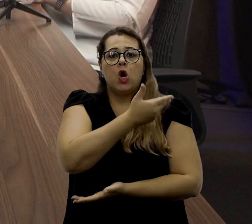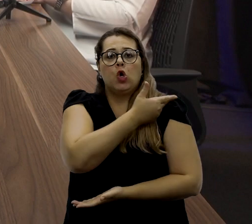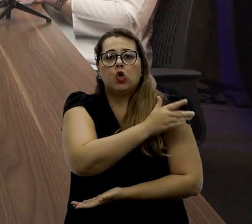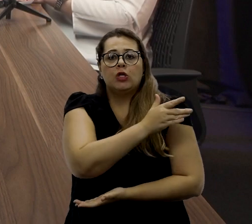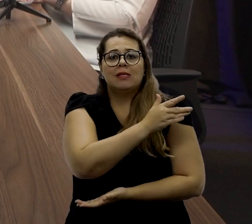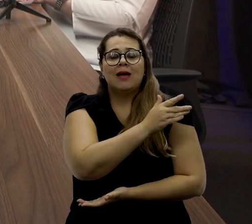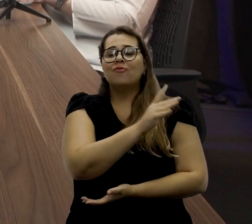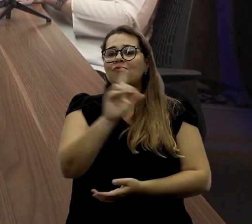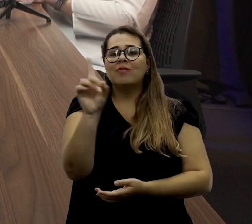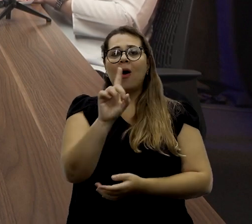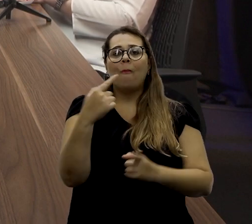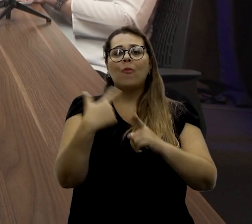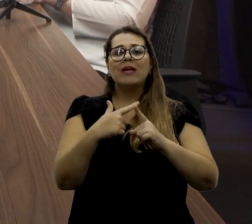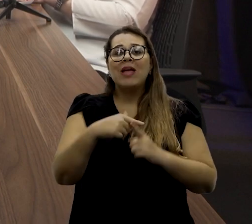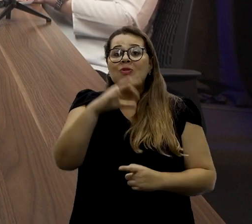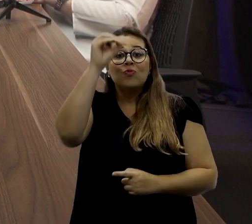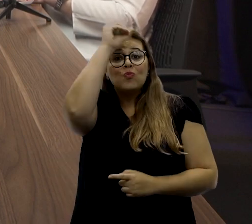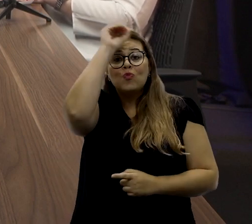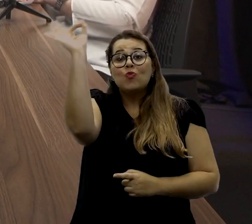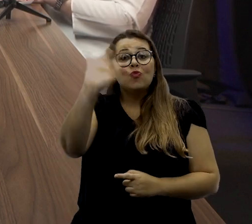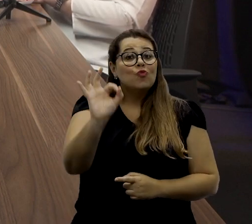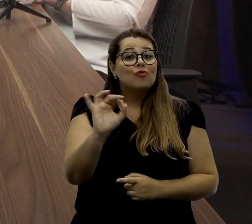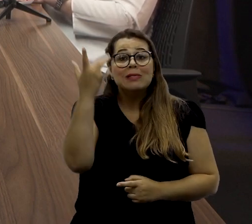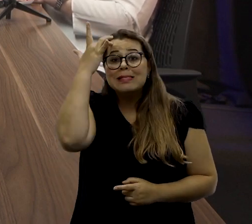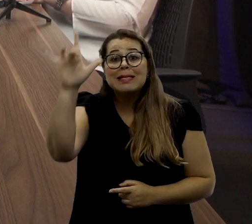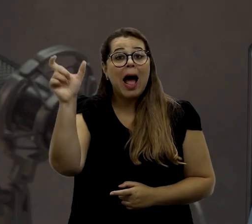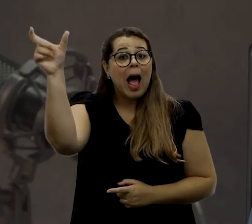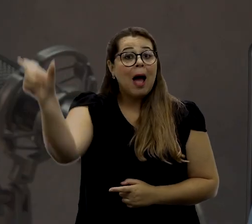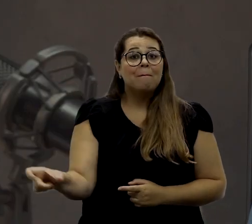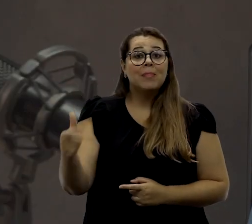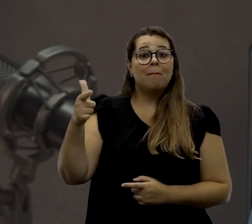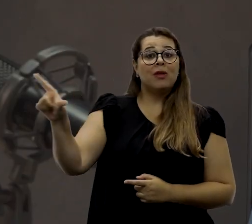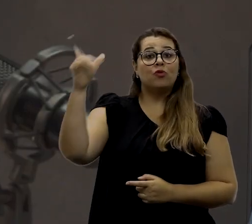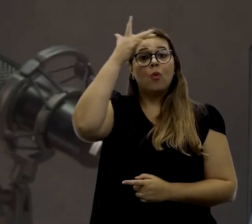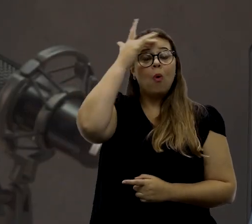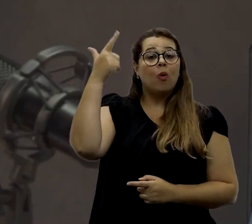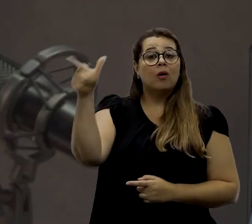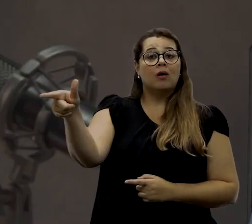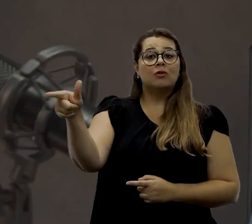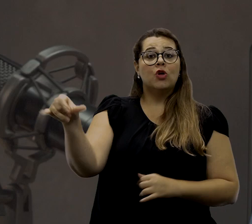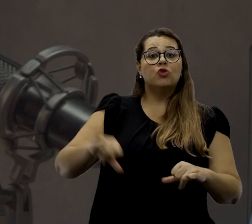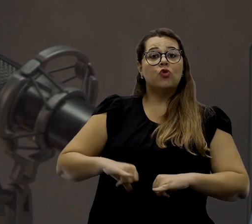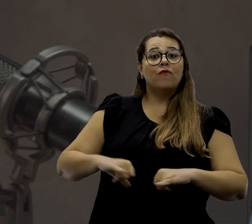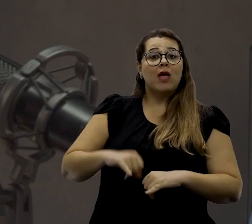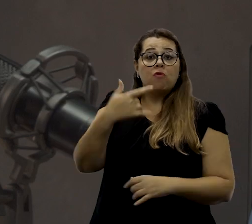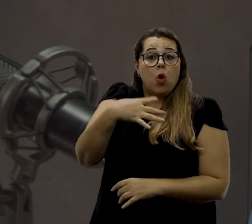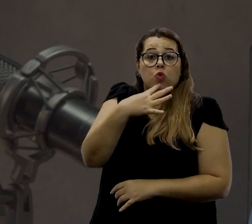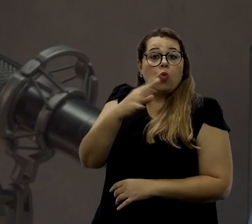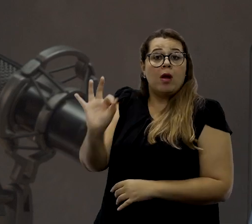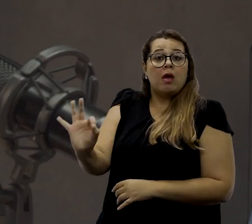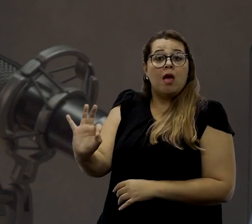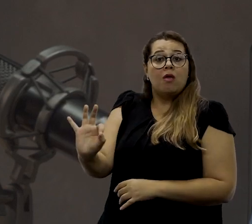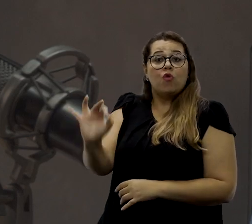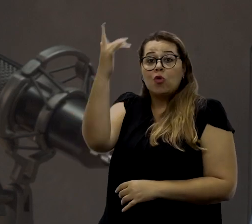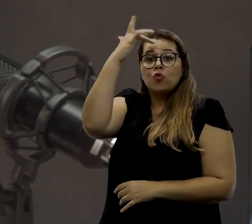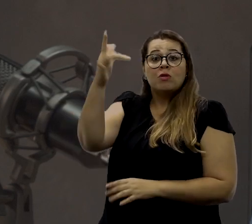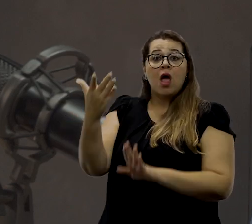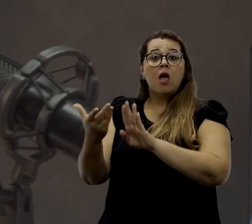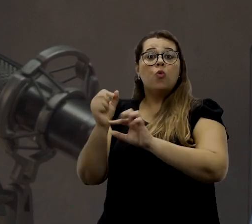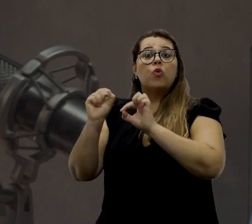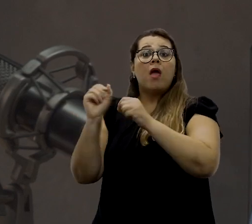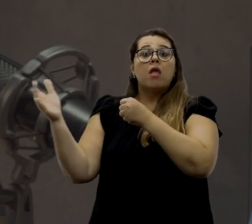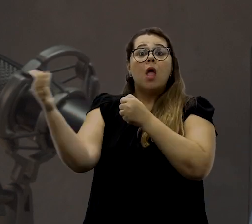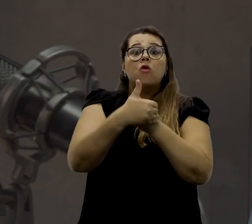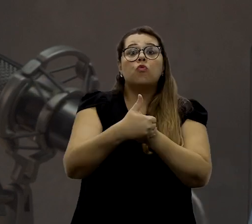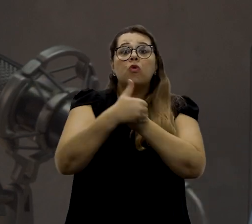pessoa desconhecer sobre o outro, né? Desconhecer sobre aquilo que o outro está passando, né?